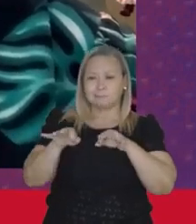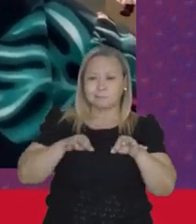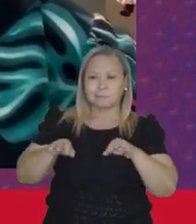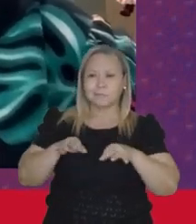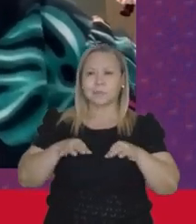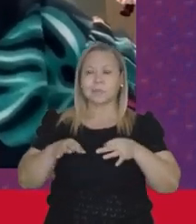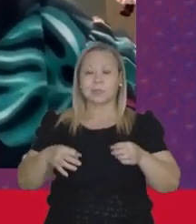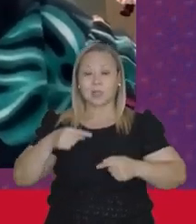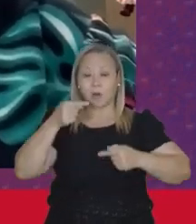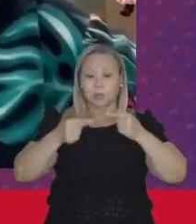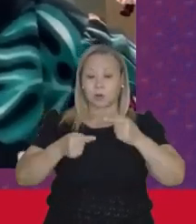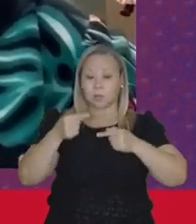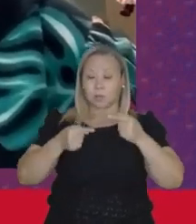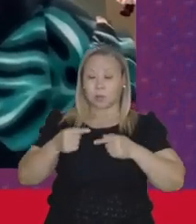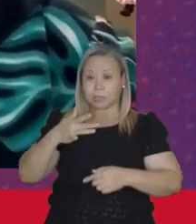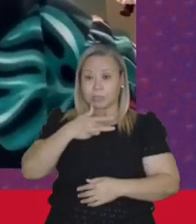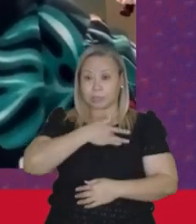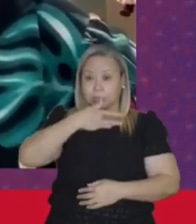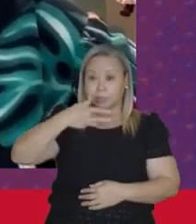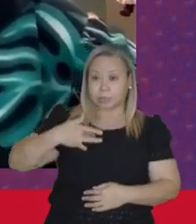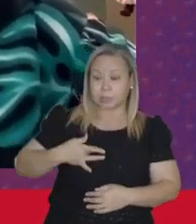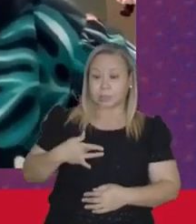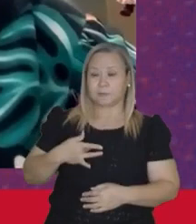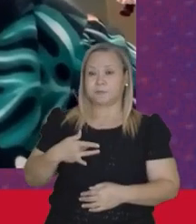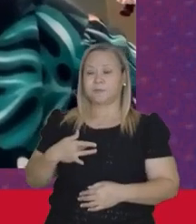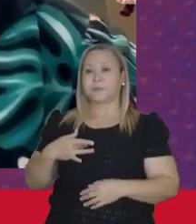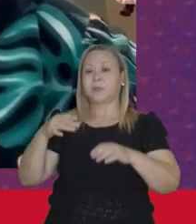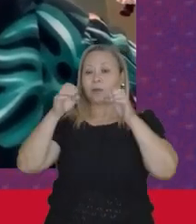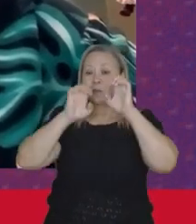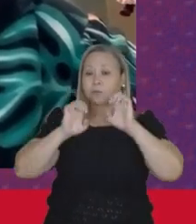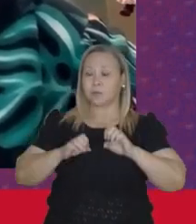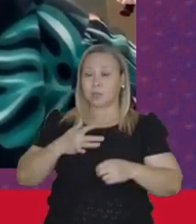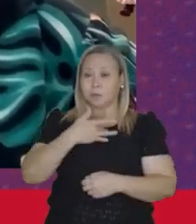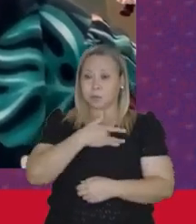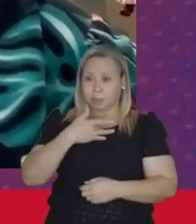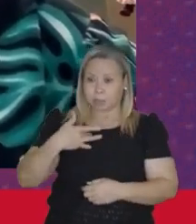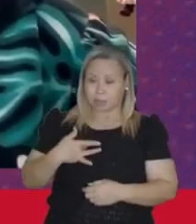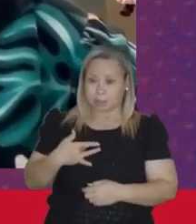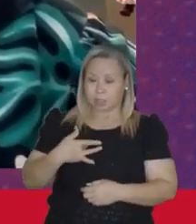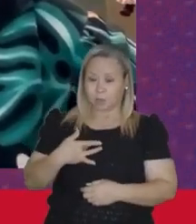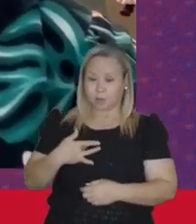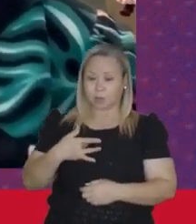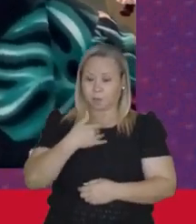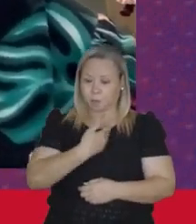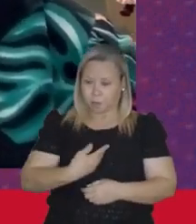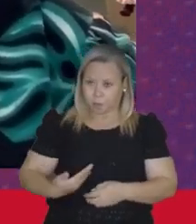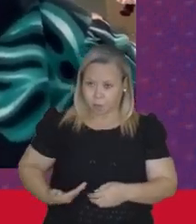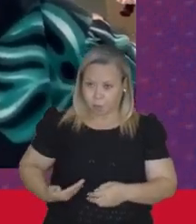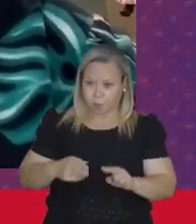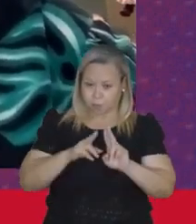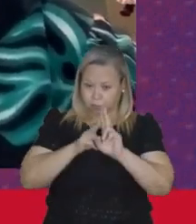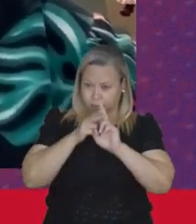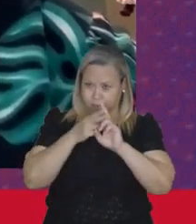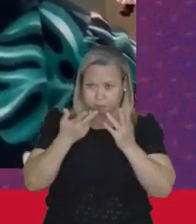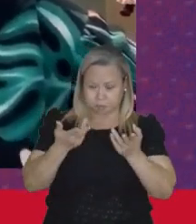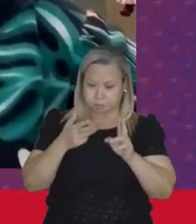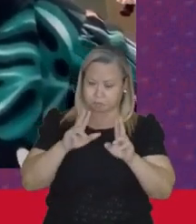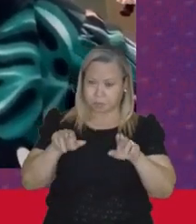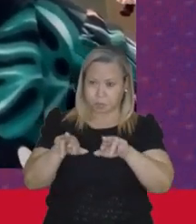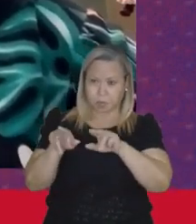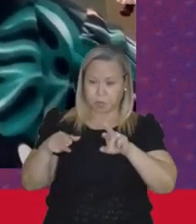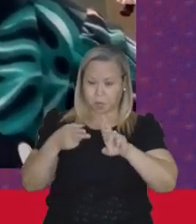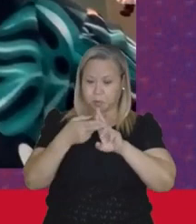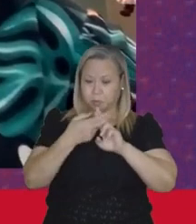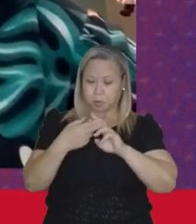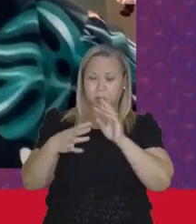de uma política de saúde, de um sistema de saúde, né, público de saúde, que